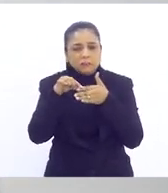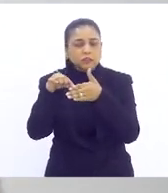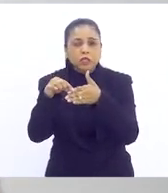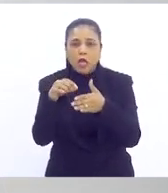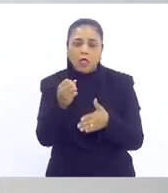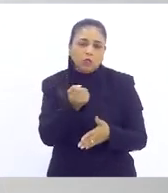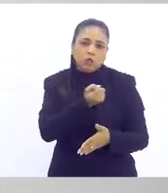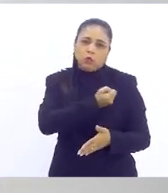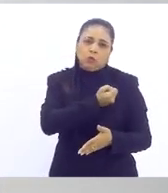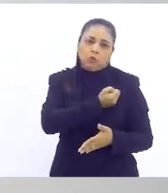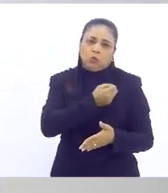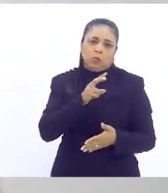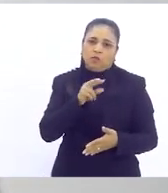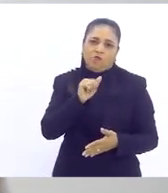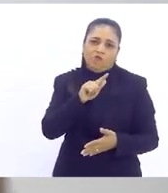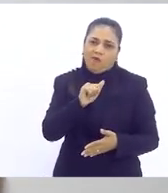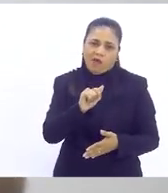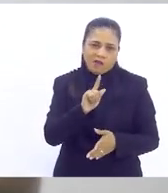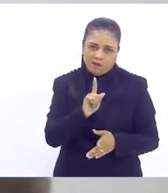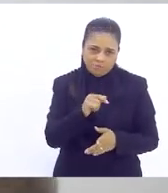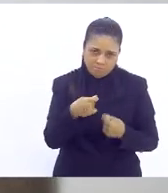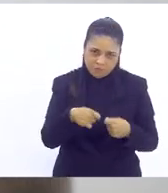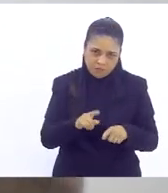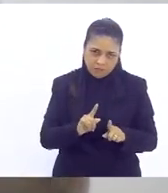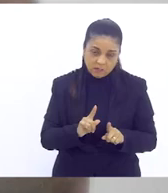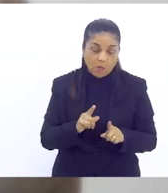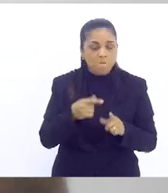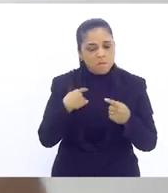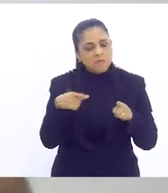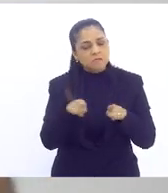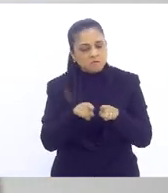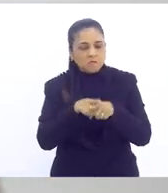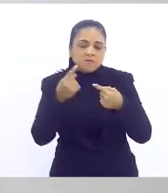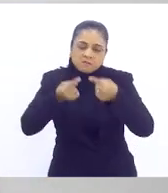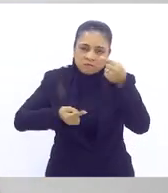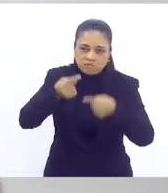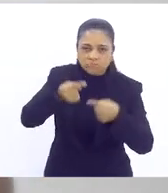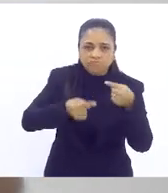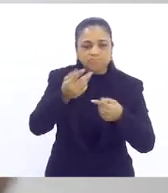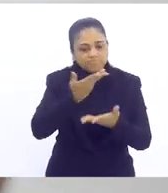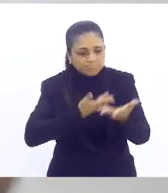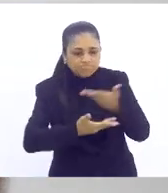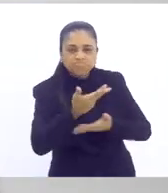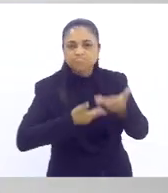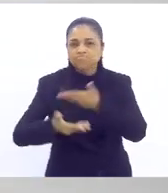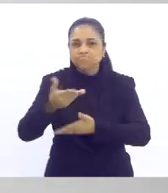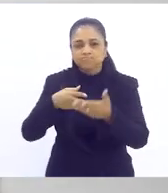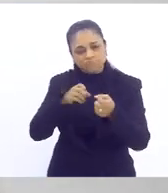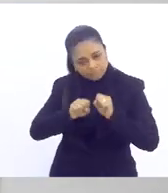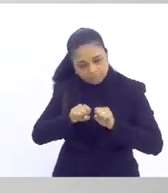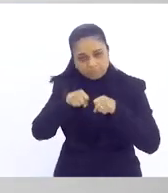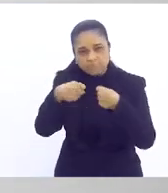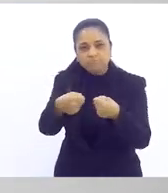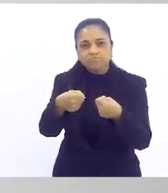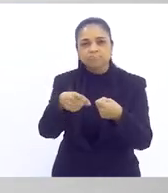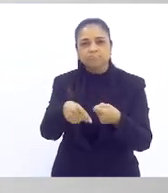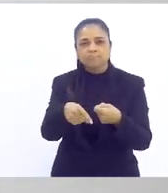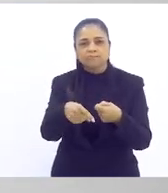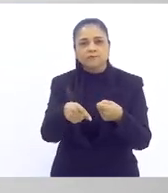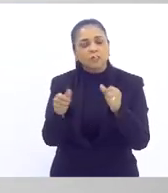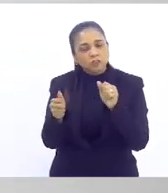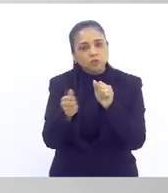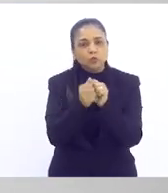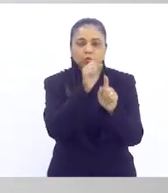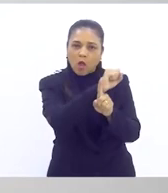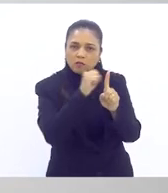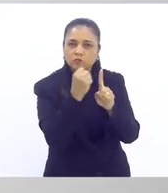vagas que são necessários como também disputar e termos uma articulação para defender isso junto